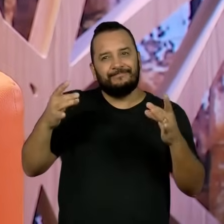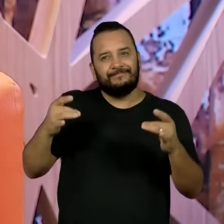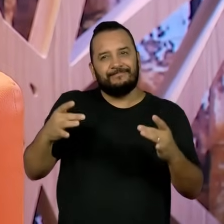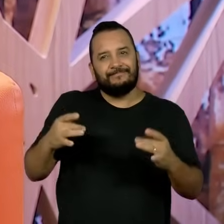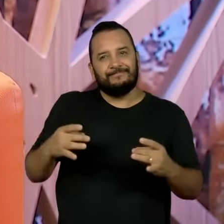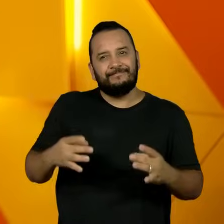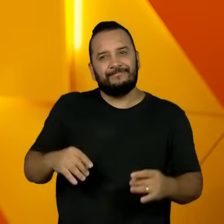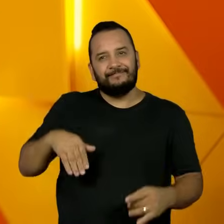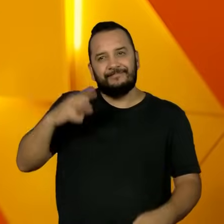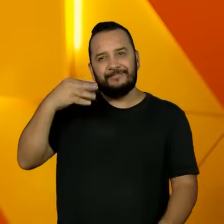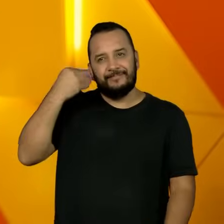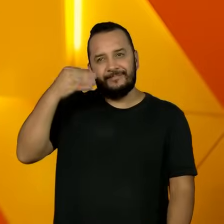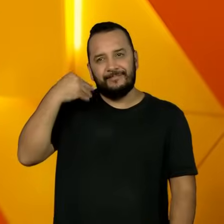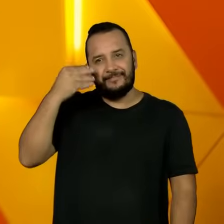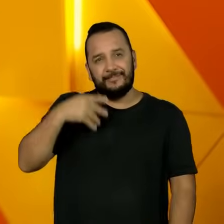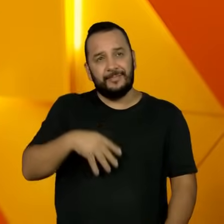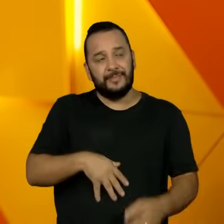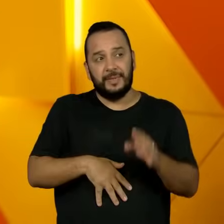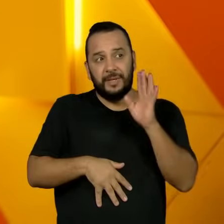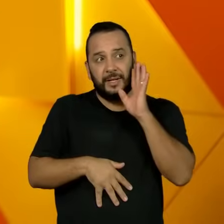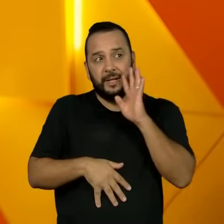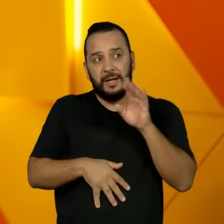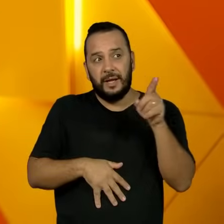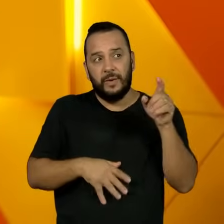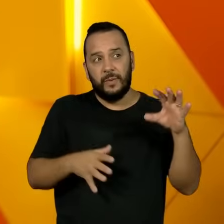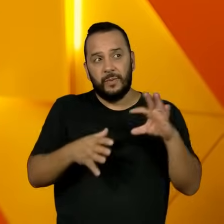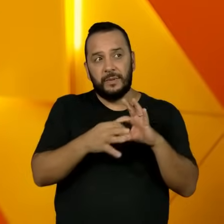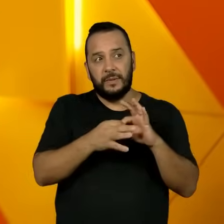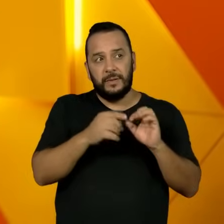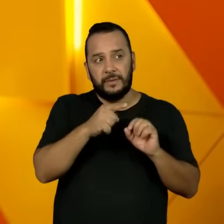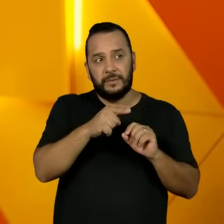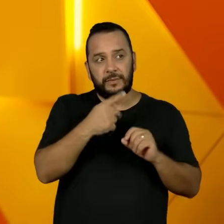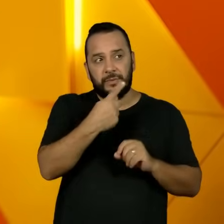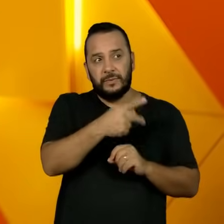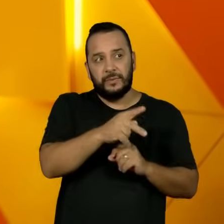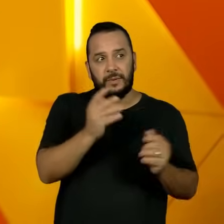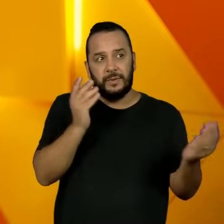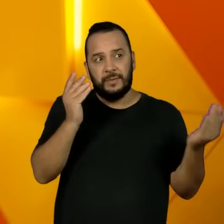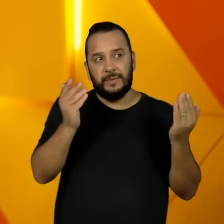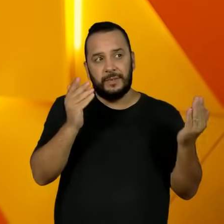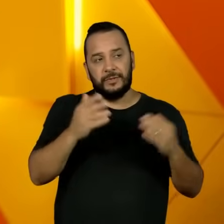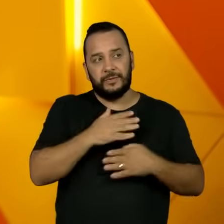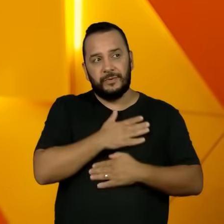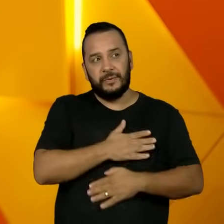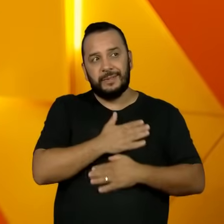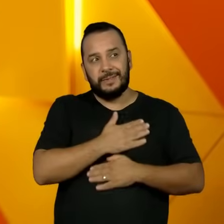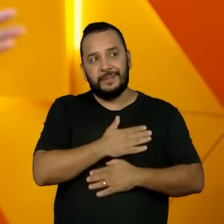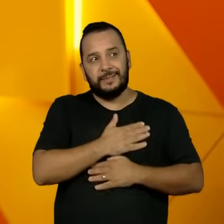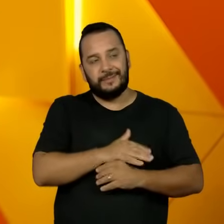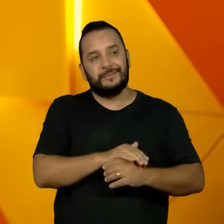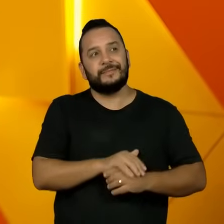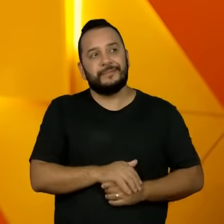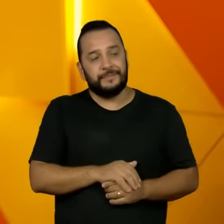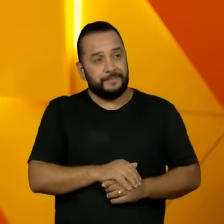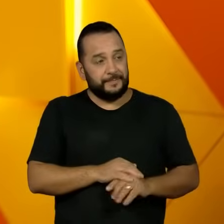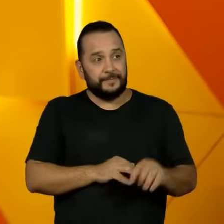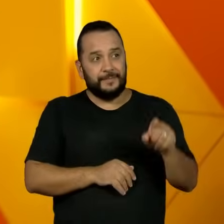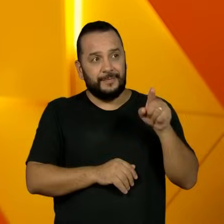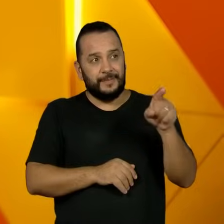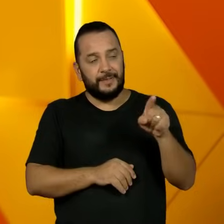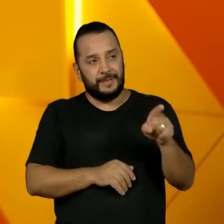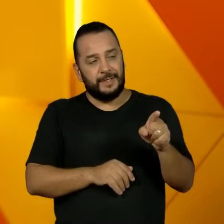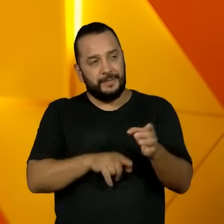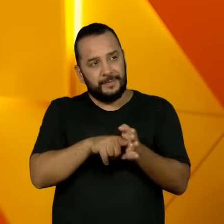bagagem, assim. Olha que bacana essa união que você fez, hein? Gostei do comparativo. Renan, e você, nosso